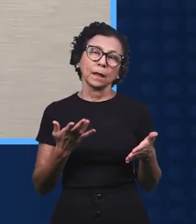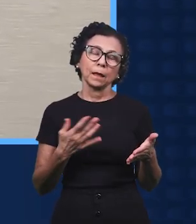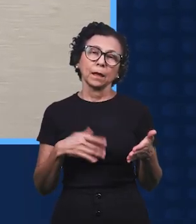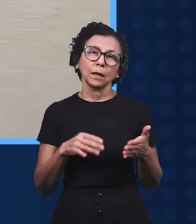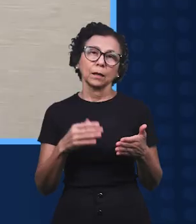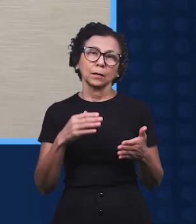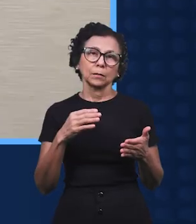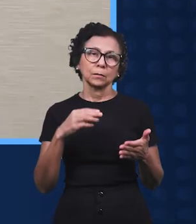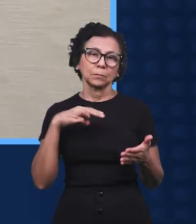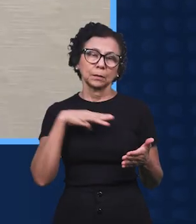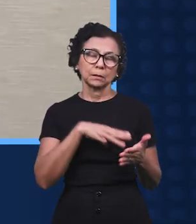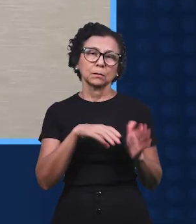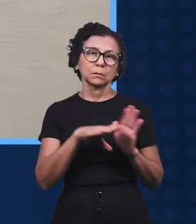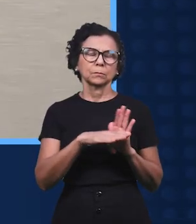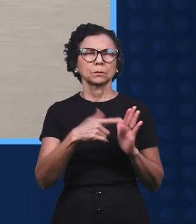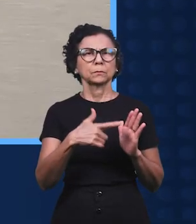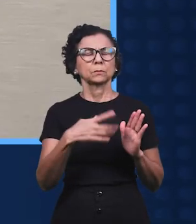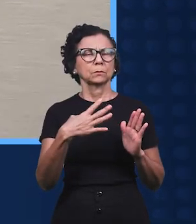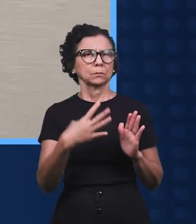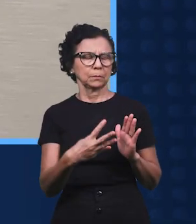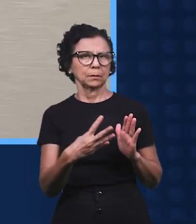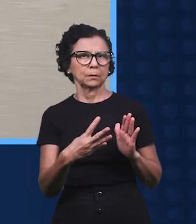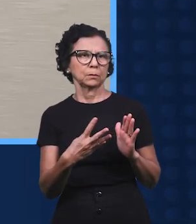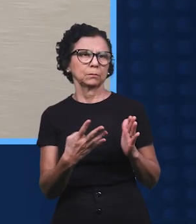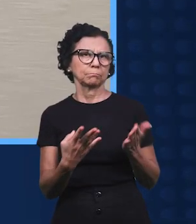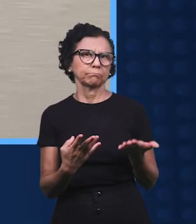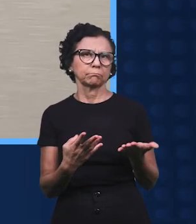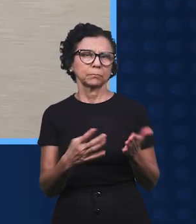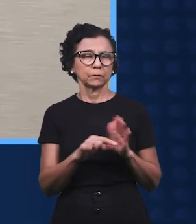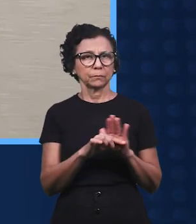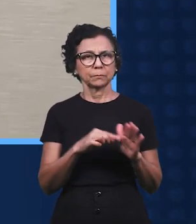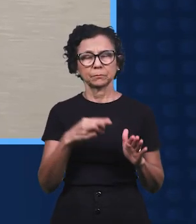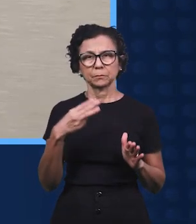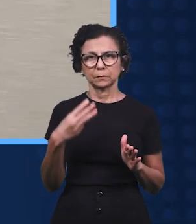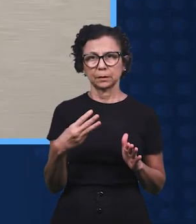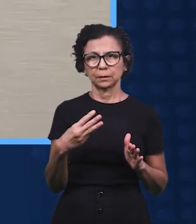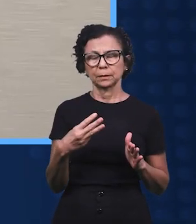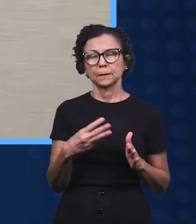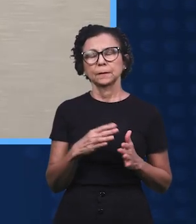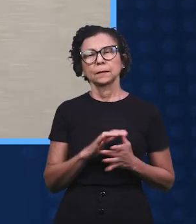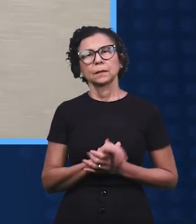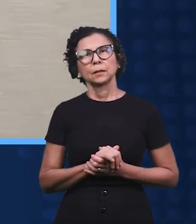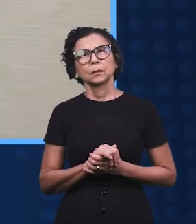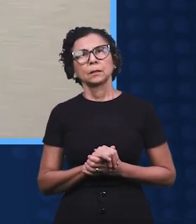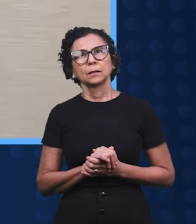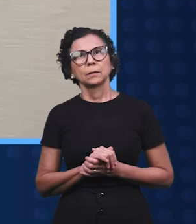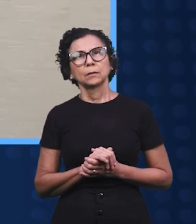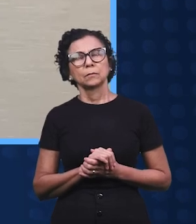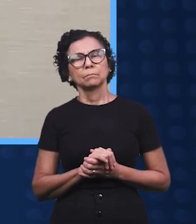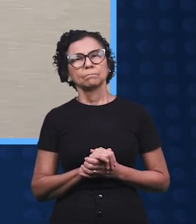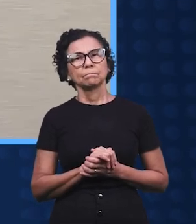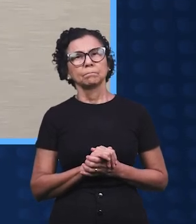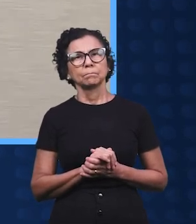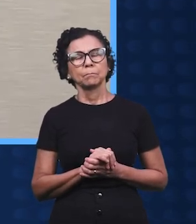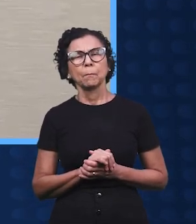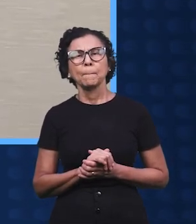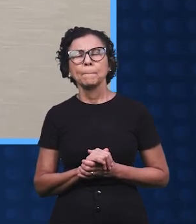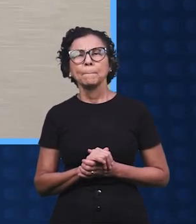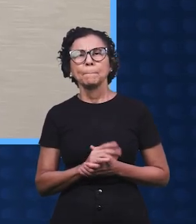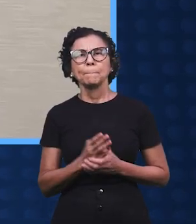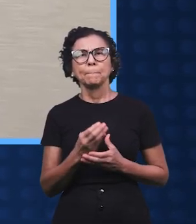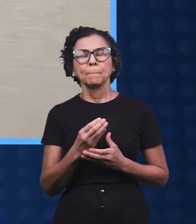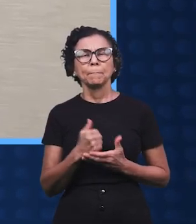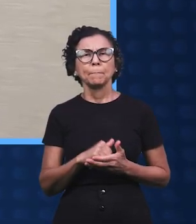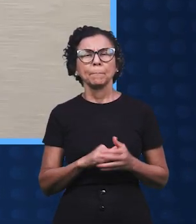por exemplo, em Mateus capítulo 24, no verso 3, havia ali uma